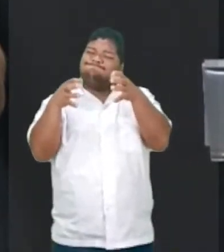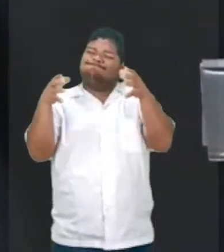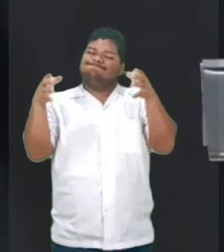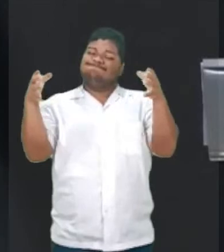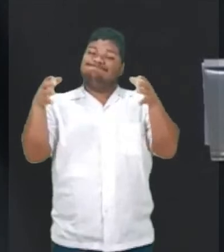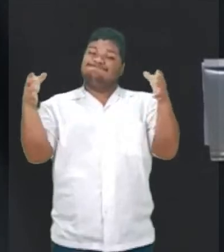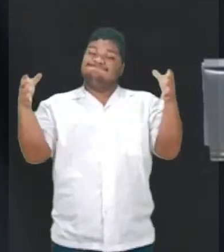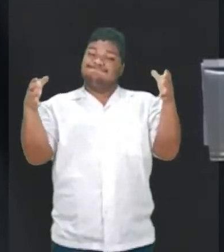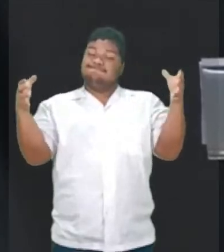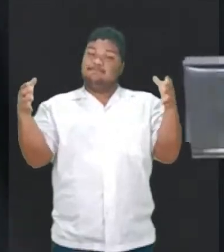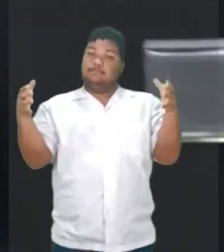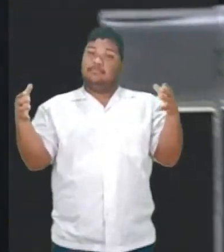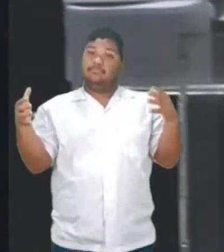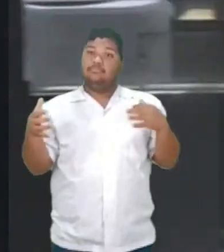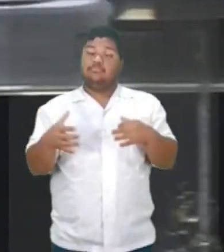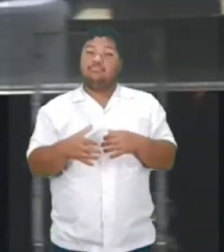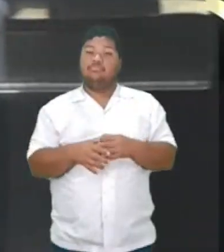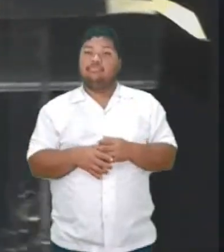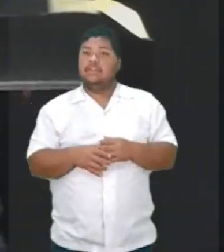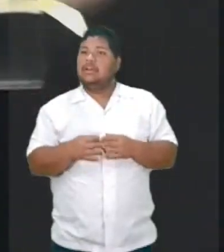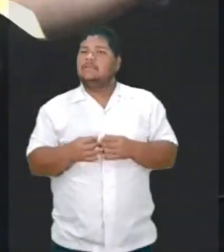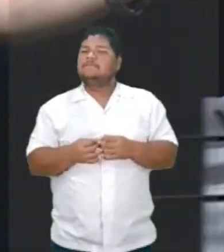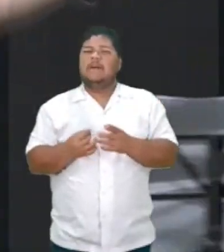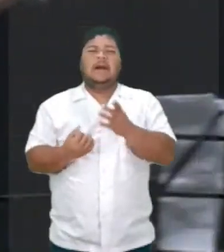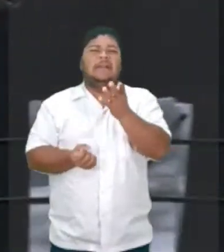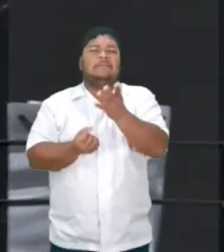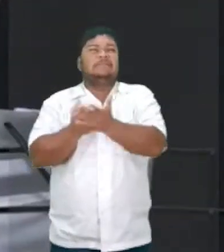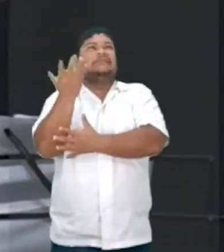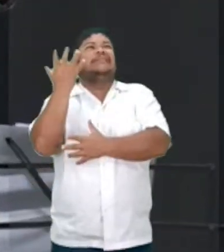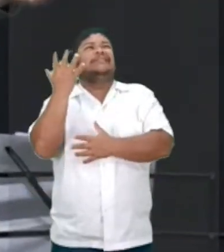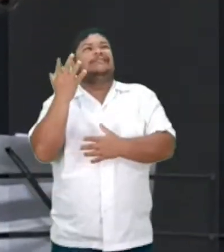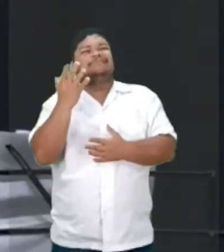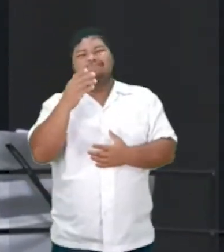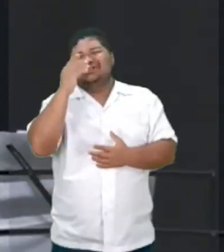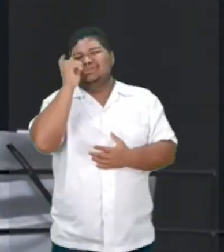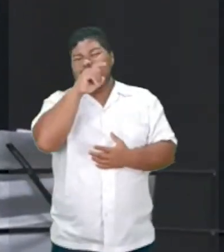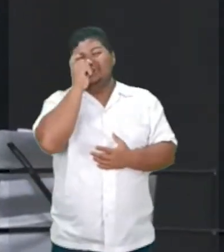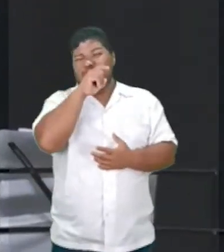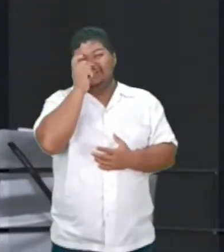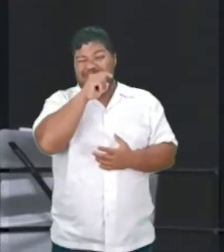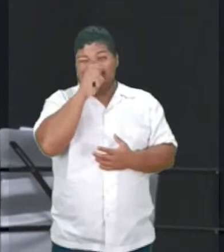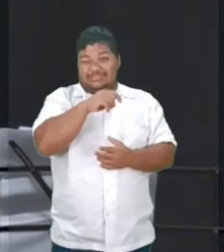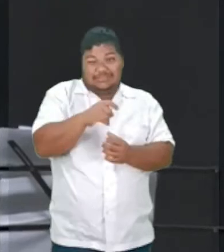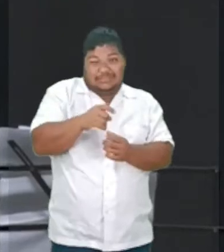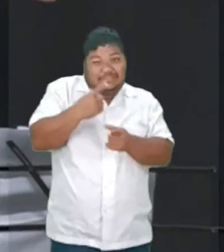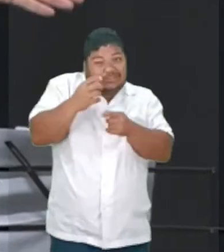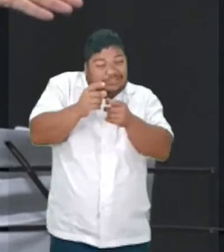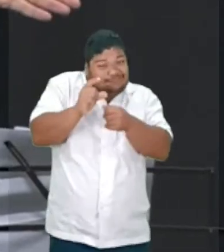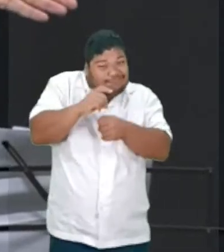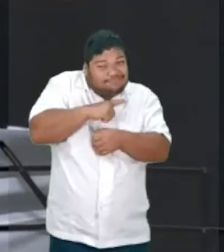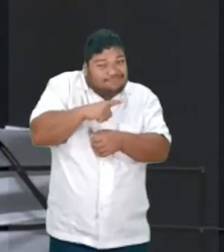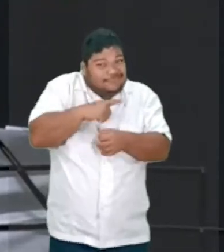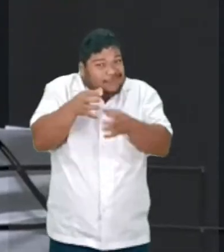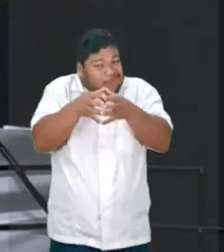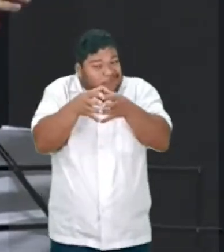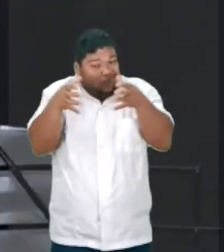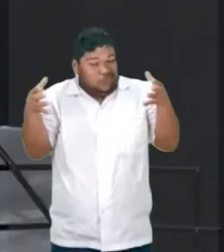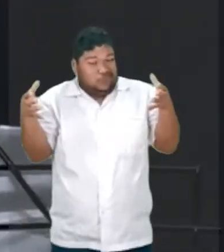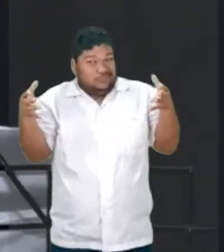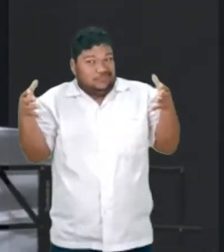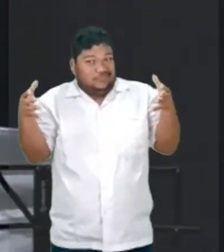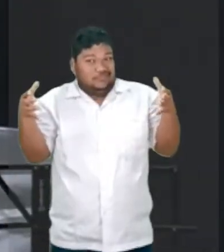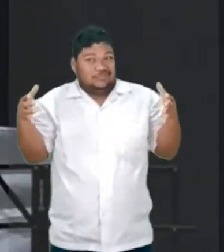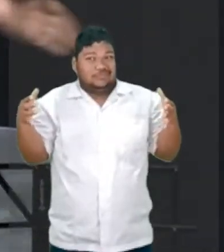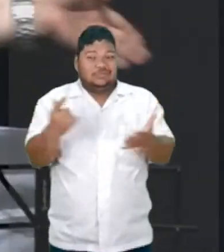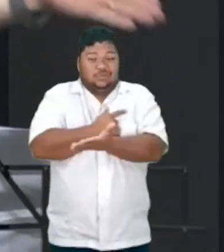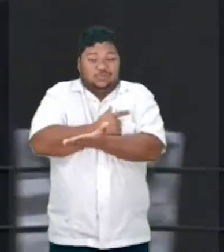E por causa disso muitas teorias surgiram para tentar desacreditar, porque se houve uma expansão, porque teve o início. Se teve o início,